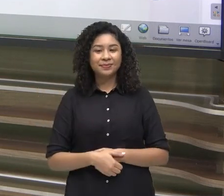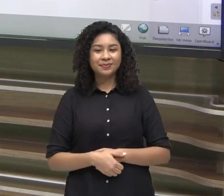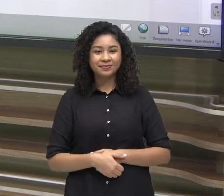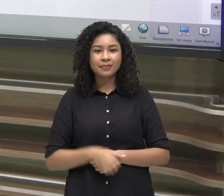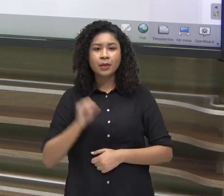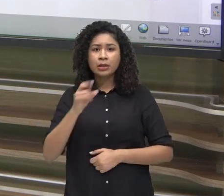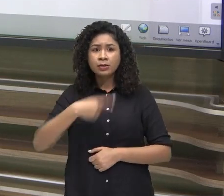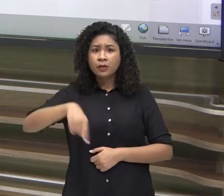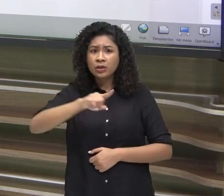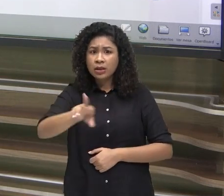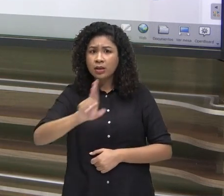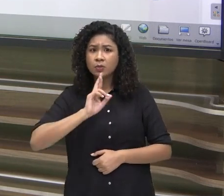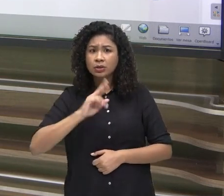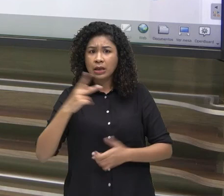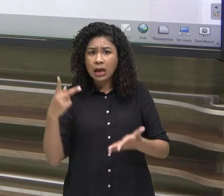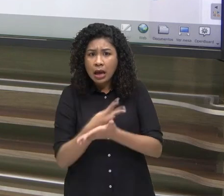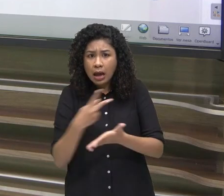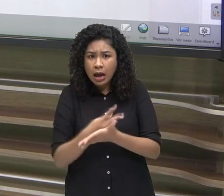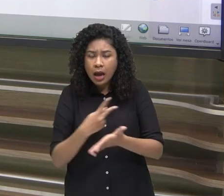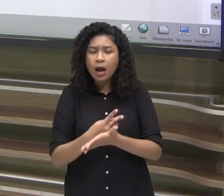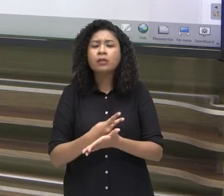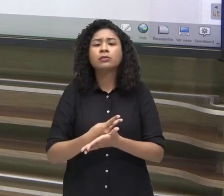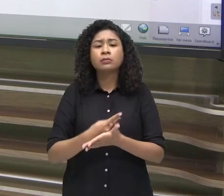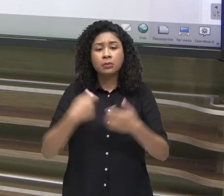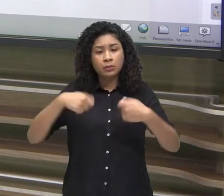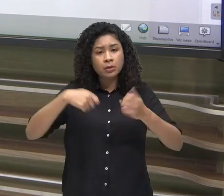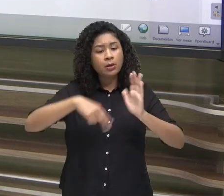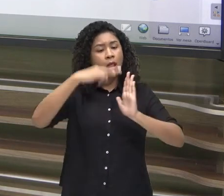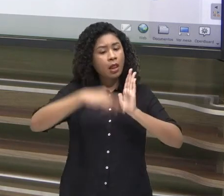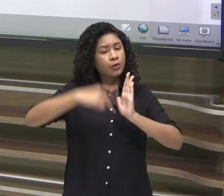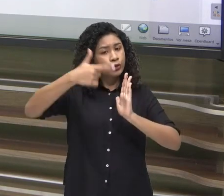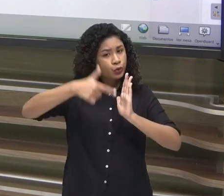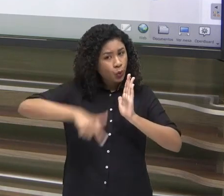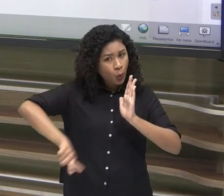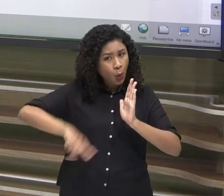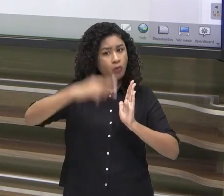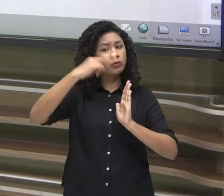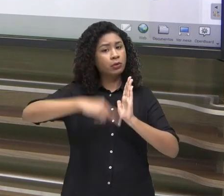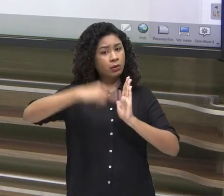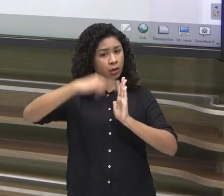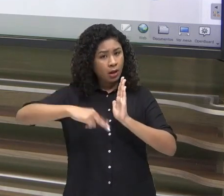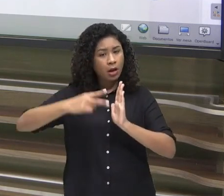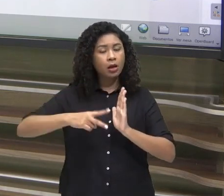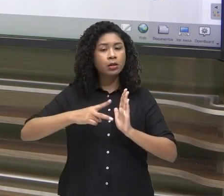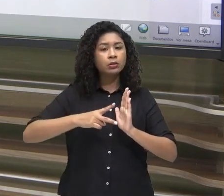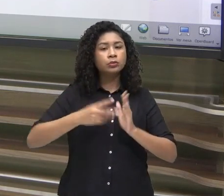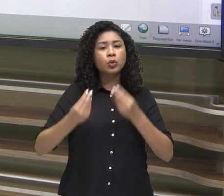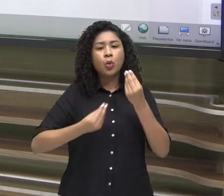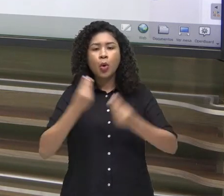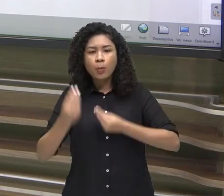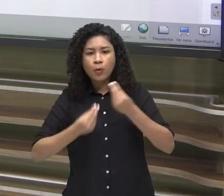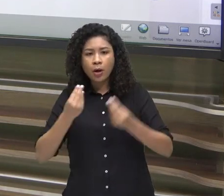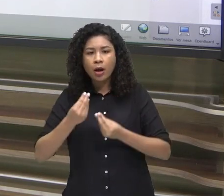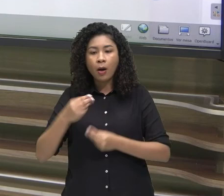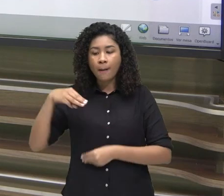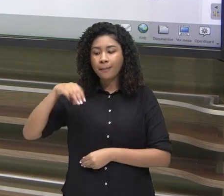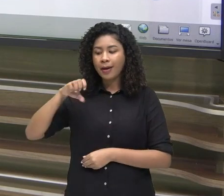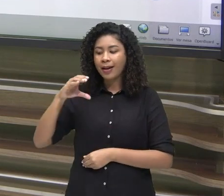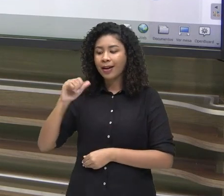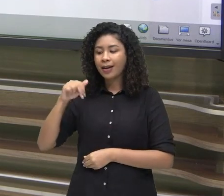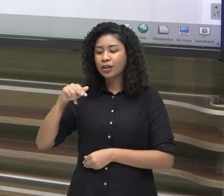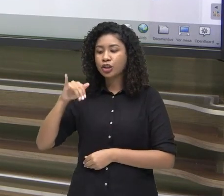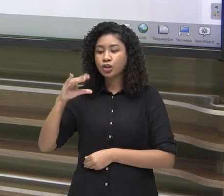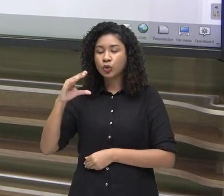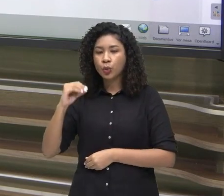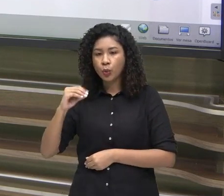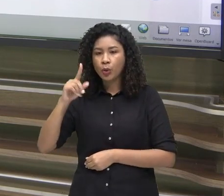quem não acertou, dá uma lida lá sobre o processo de digestão mecânica, digestão química. Mecânico, ó, o dente, é o mecanismo,